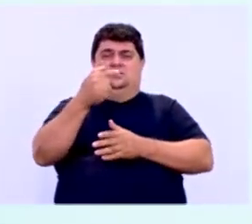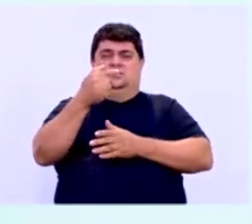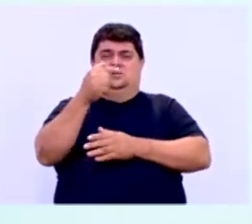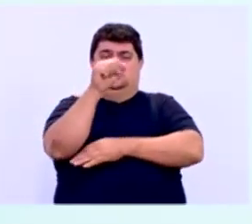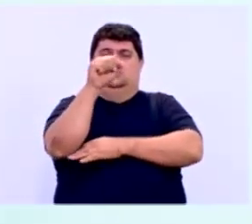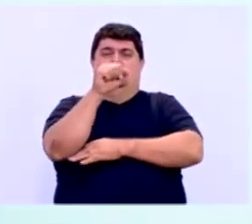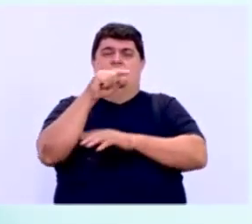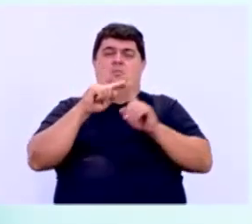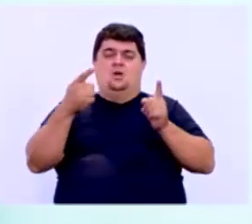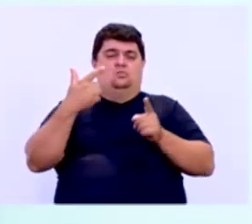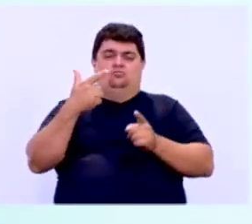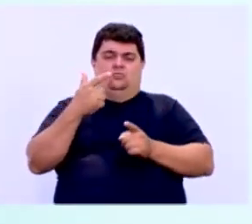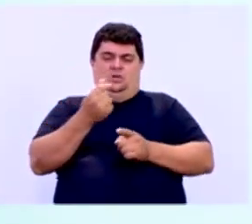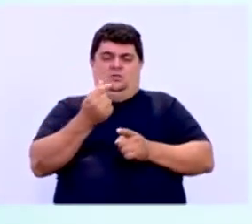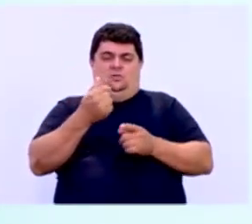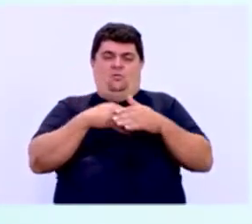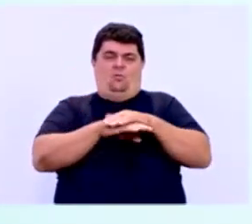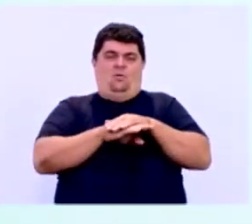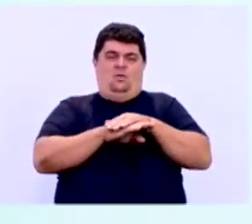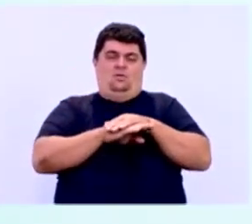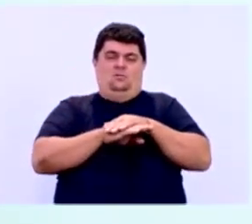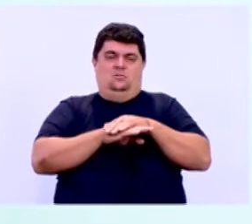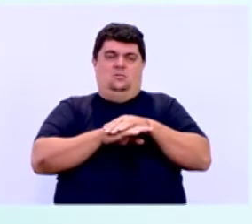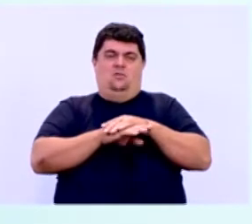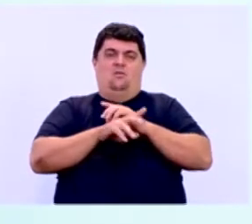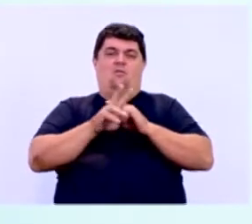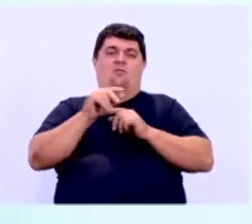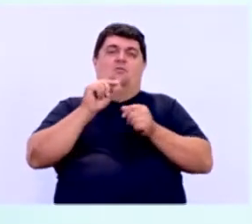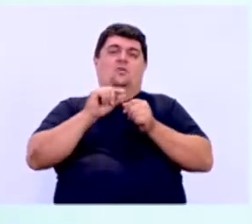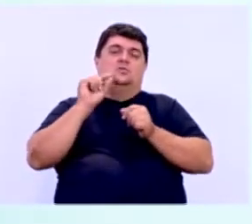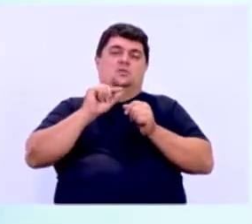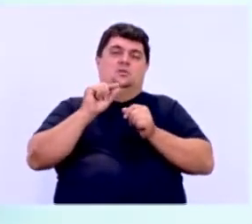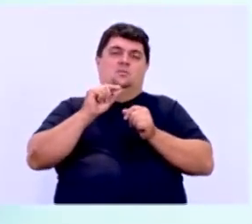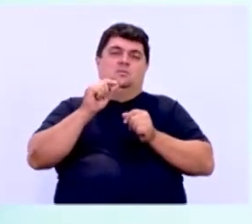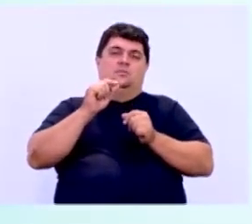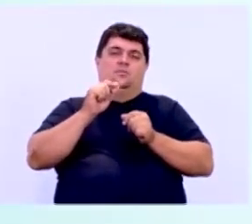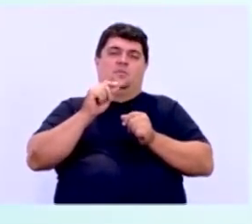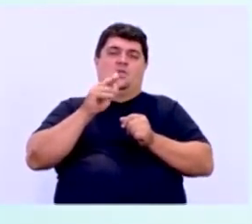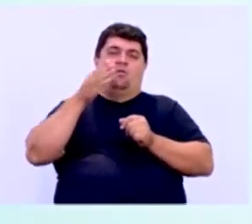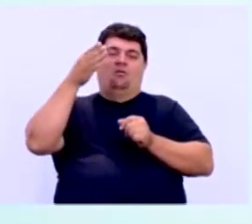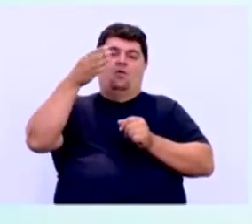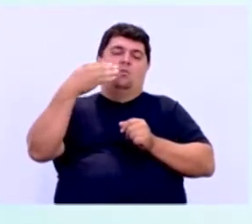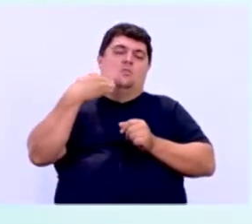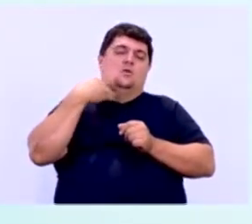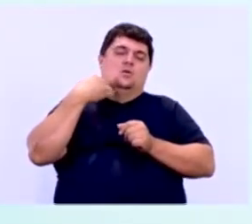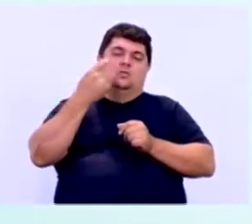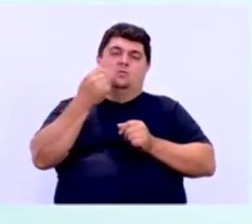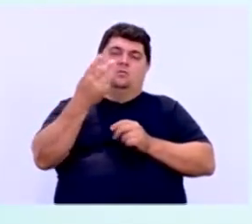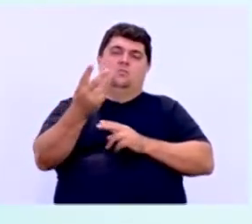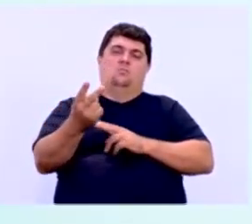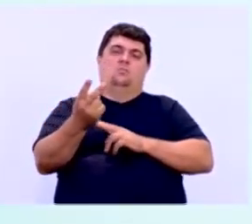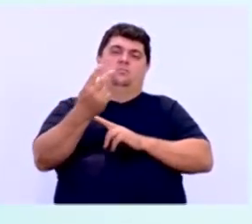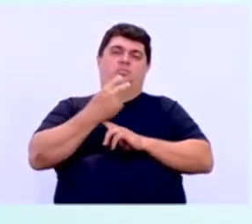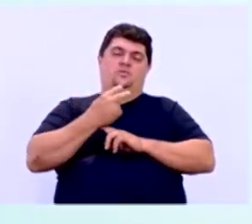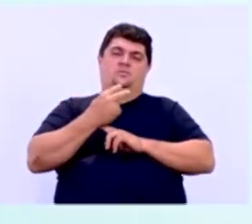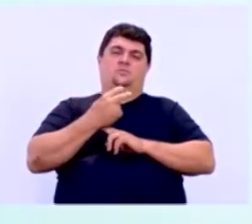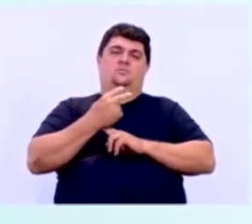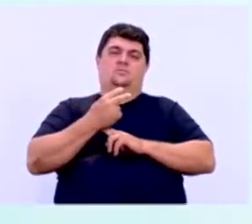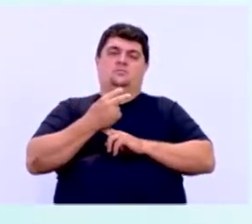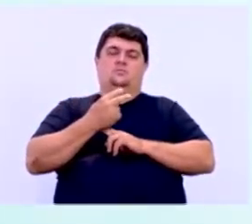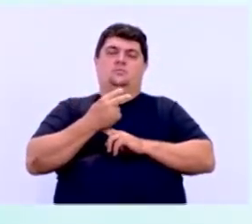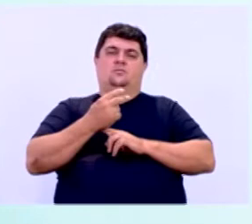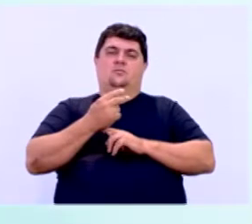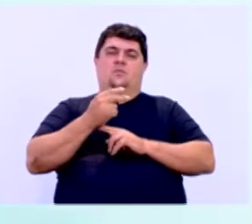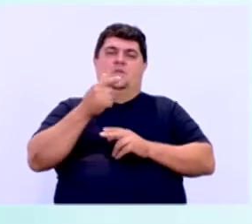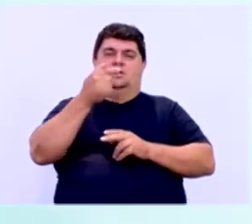empresa não tem caixa para comprar os 7 veículos. Então, o que a minha empresa faz? Vai até um banco e busca um financiamento para esses